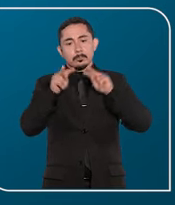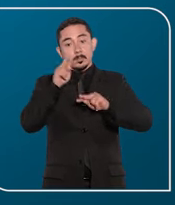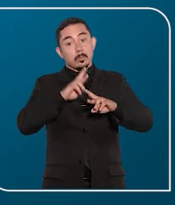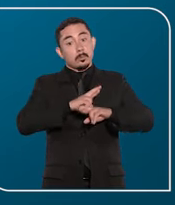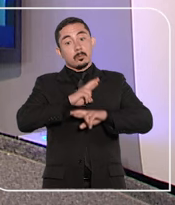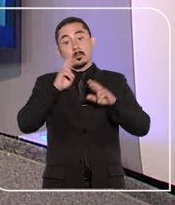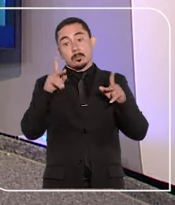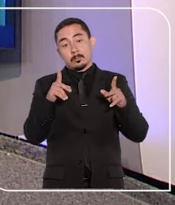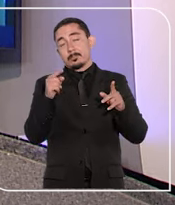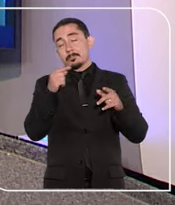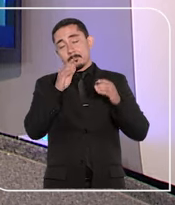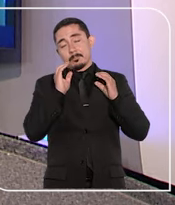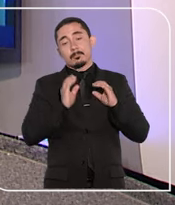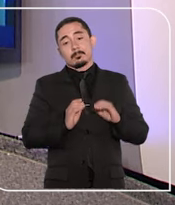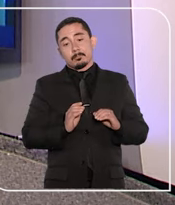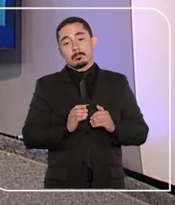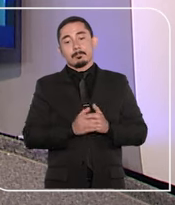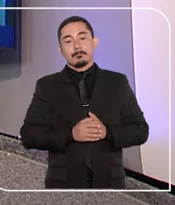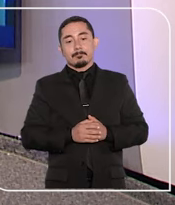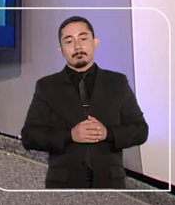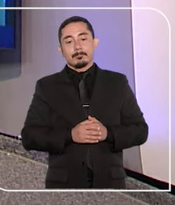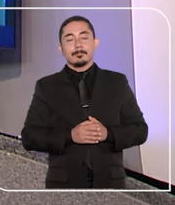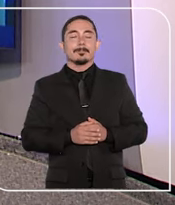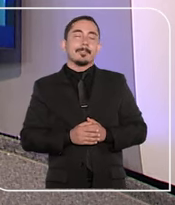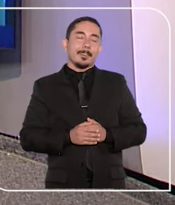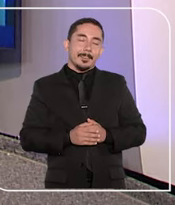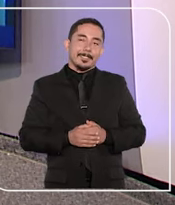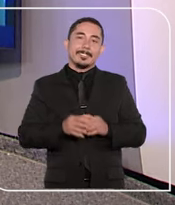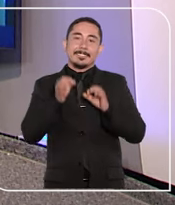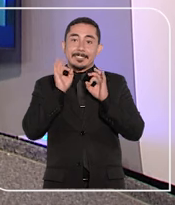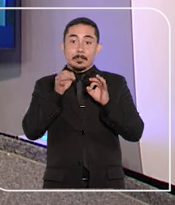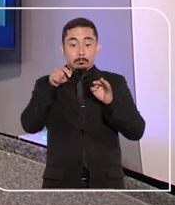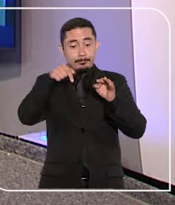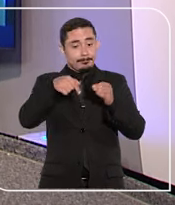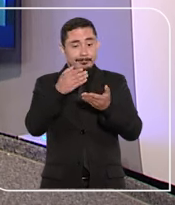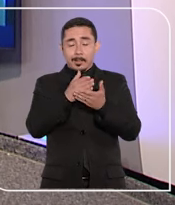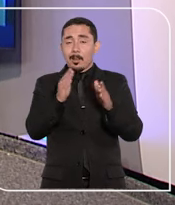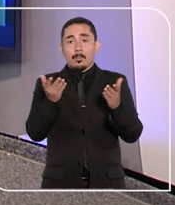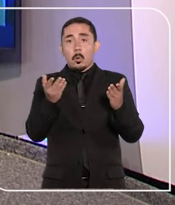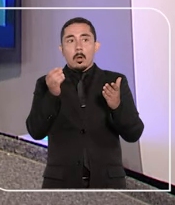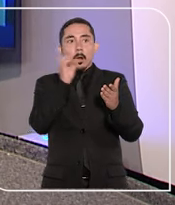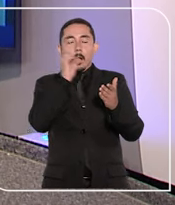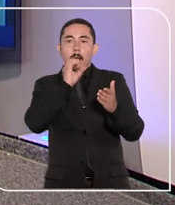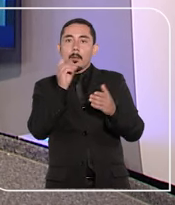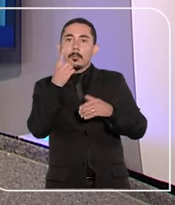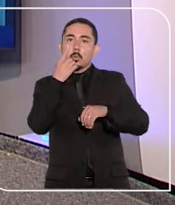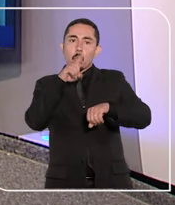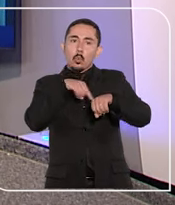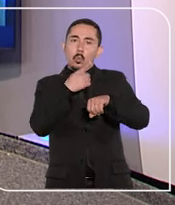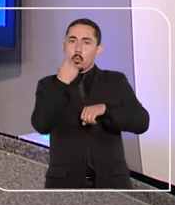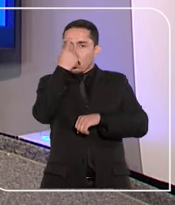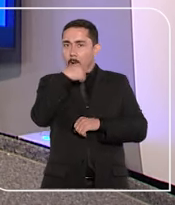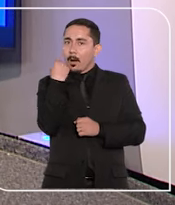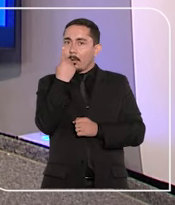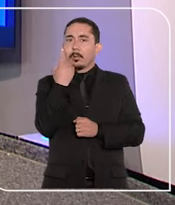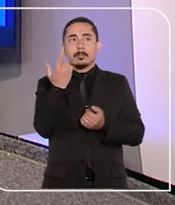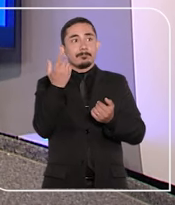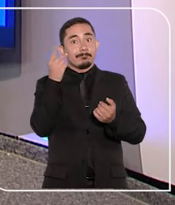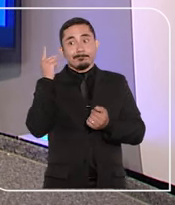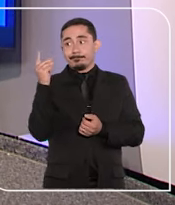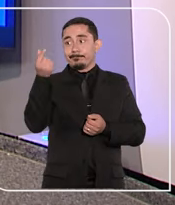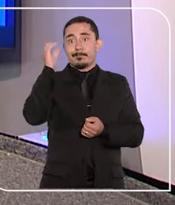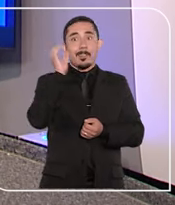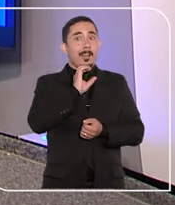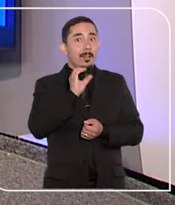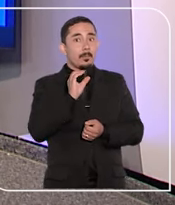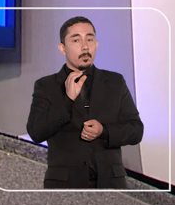do cidadão. Bom, é isso. Passou muito rápido, né? Só uma hora assim passou no estalar de dedos, como eu sempre falo. Nós conferimos hoje